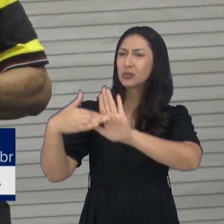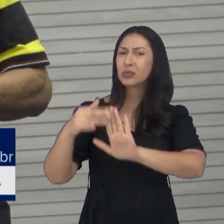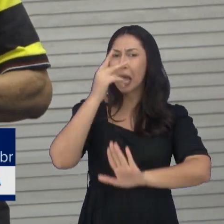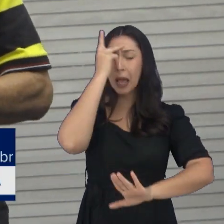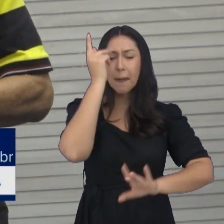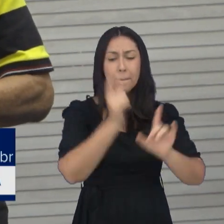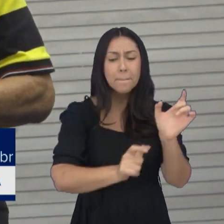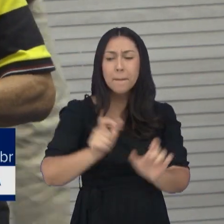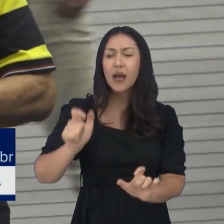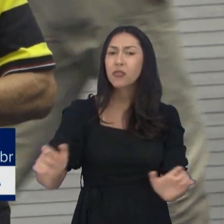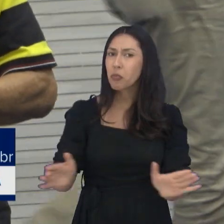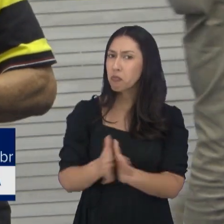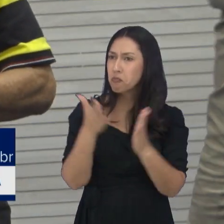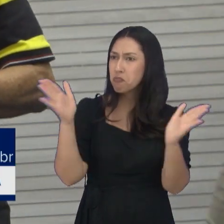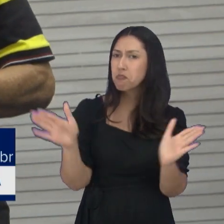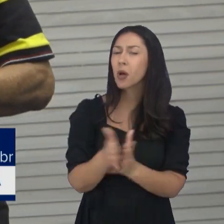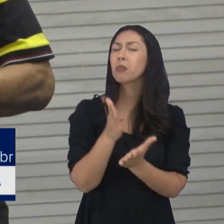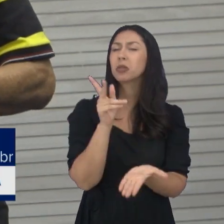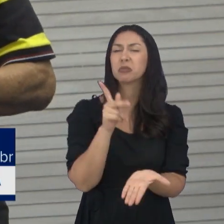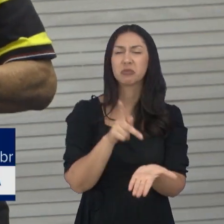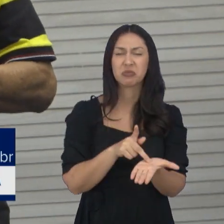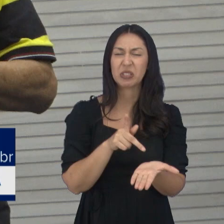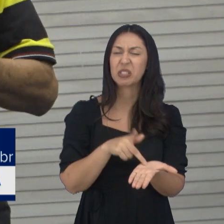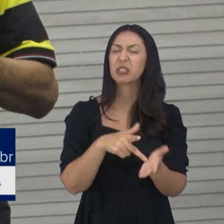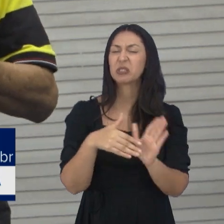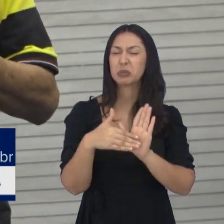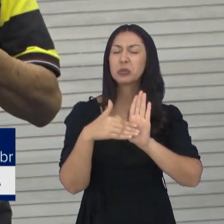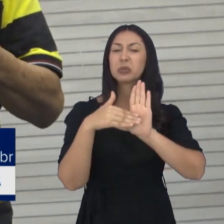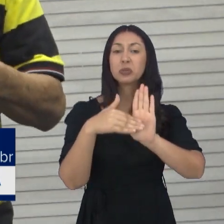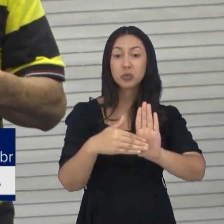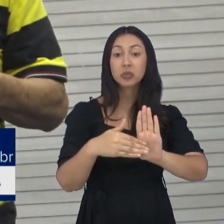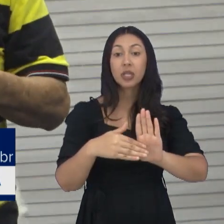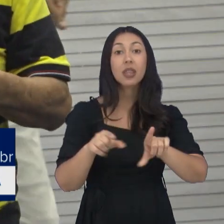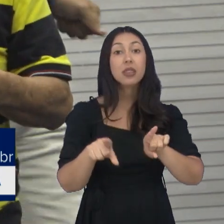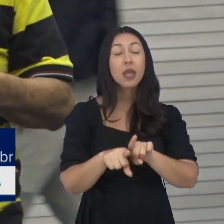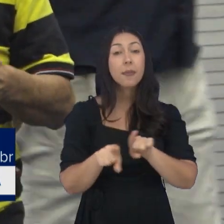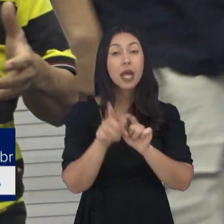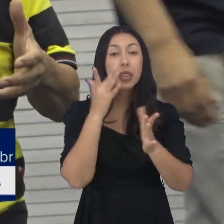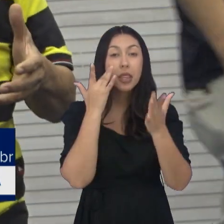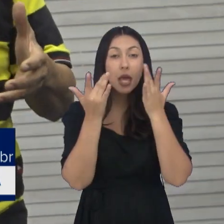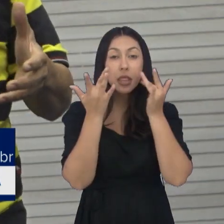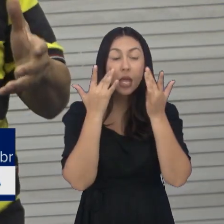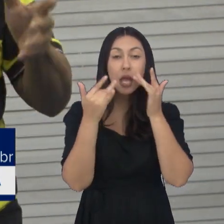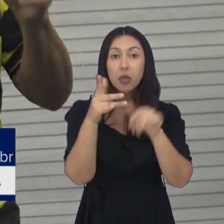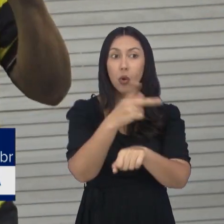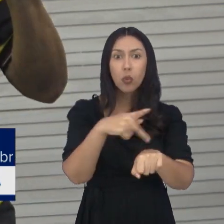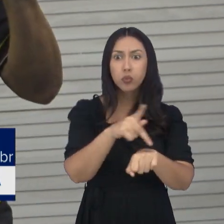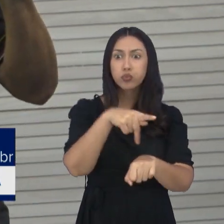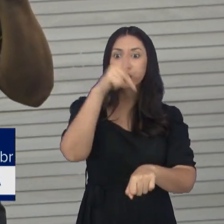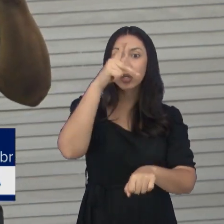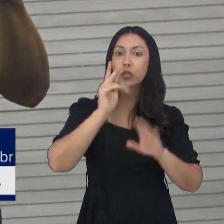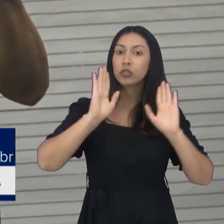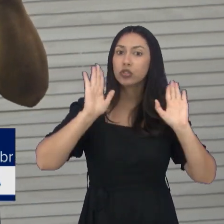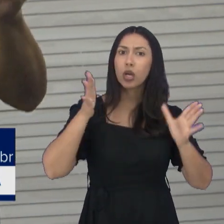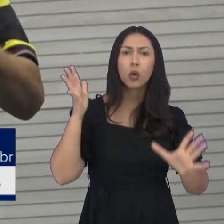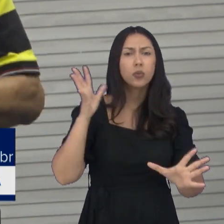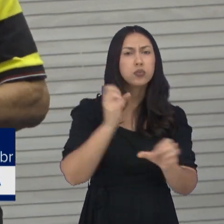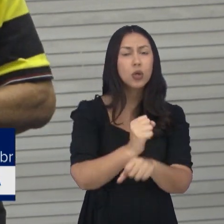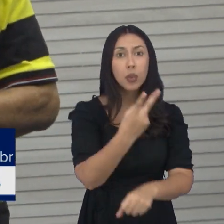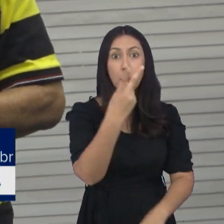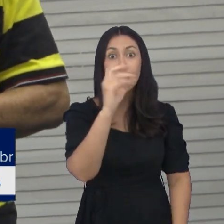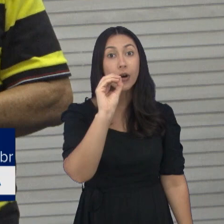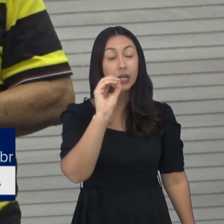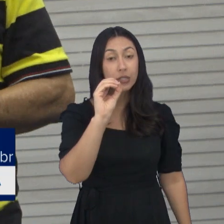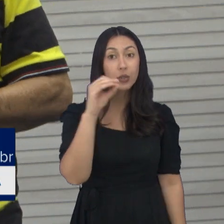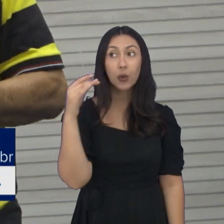mais necessitadas. E esse Alto da Páscoa, que já está no 20º,